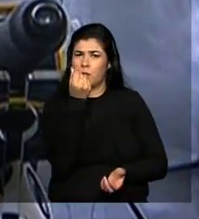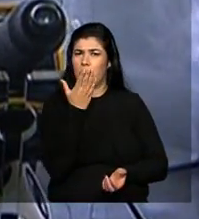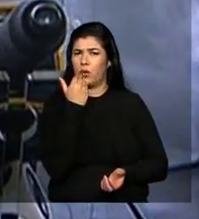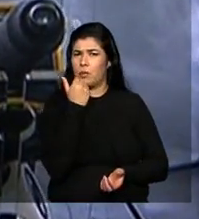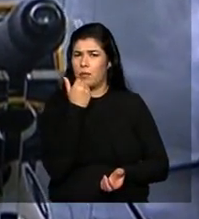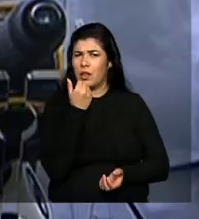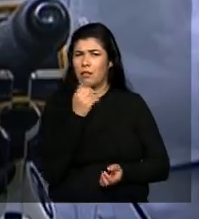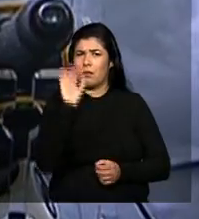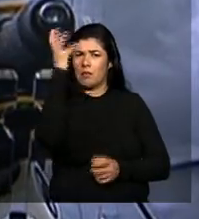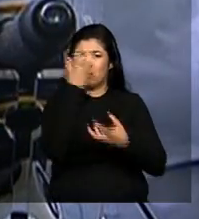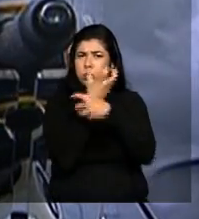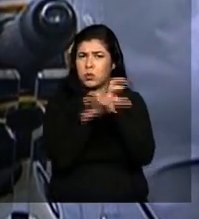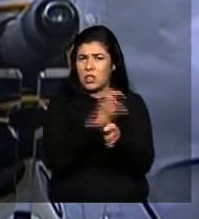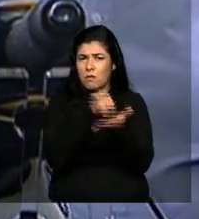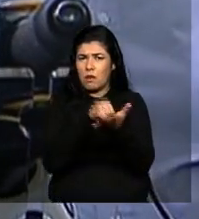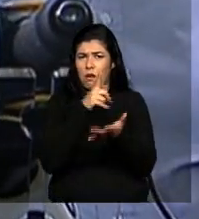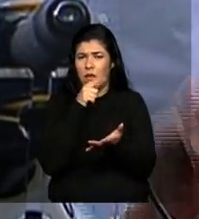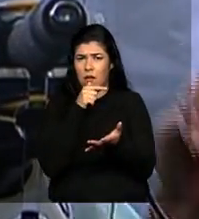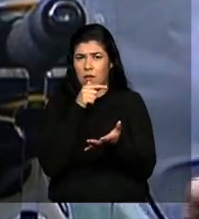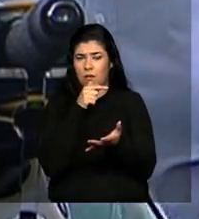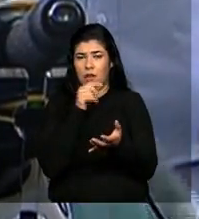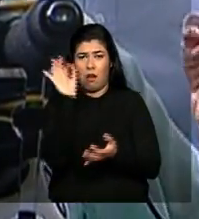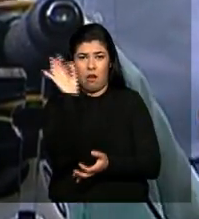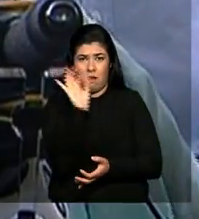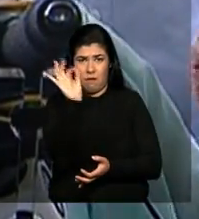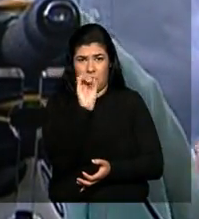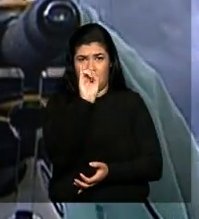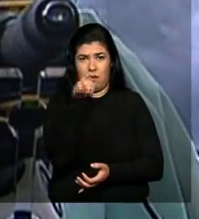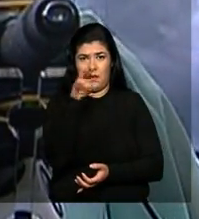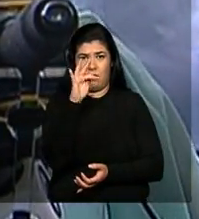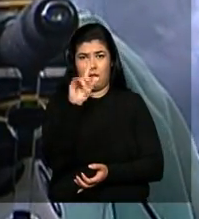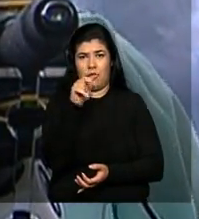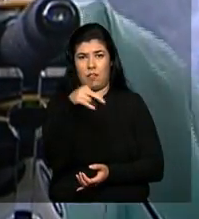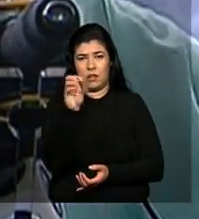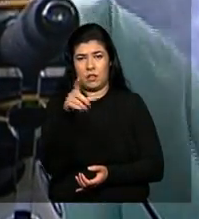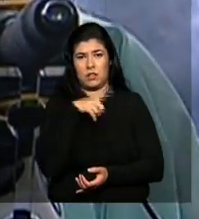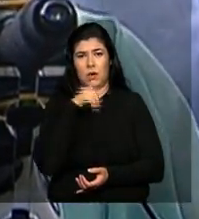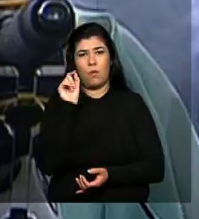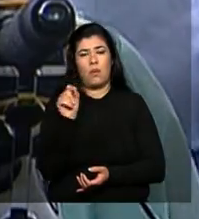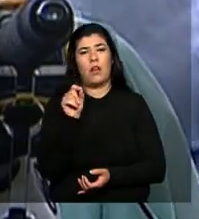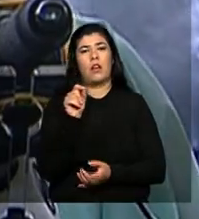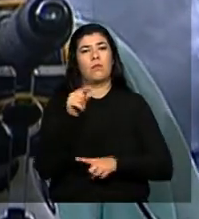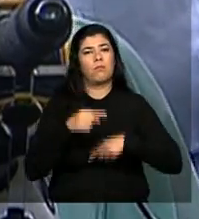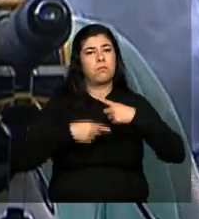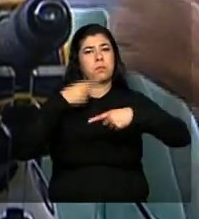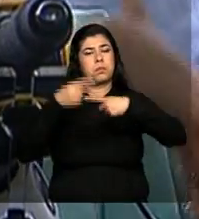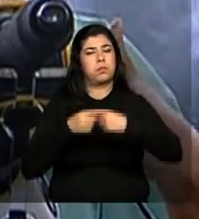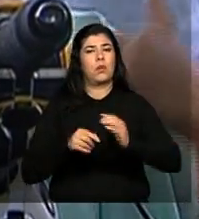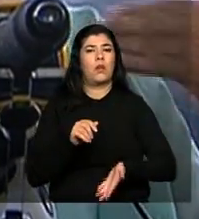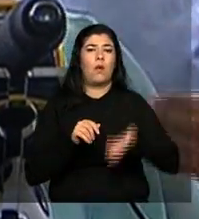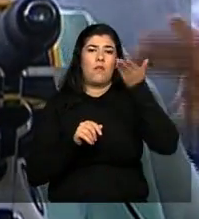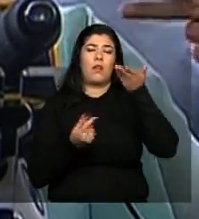seca e tudo, influencia a inflação. A inflação é efeito da cesta básica, é efeito do aumento de preços.